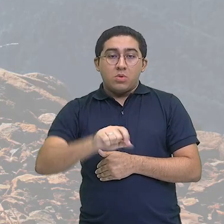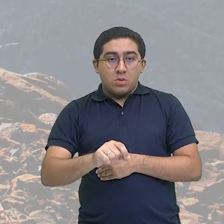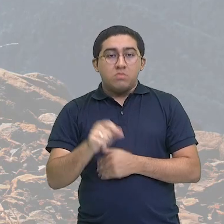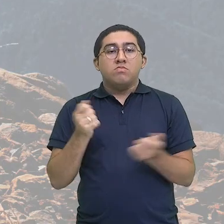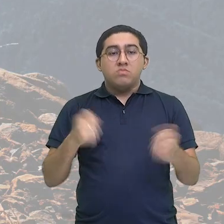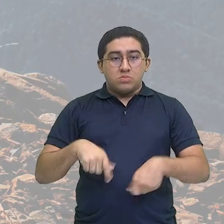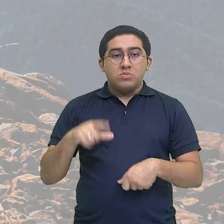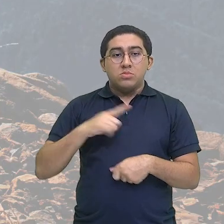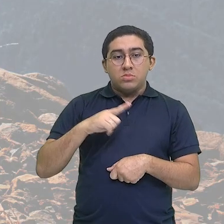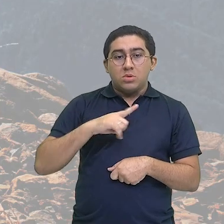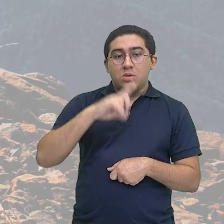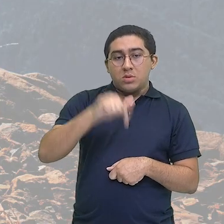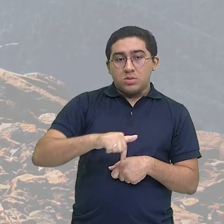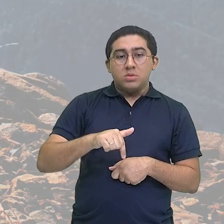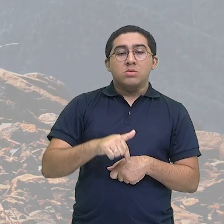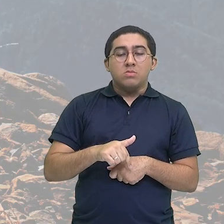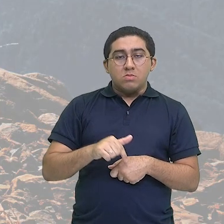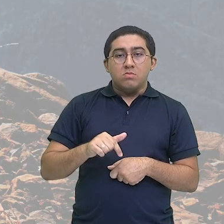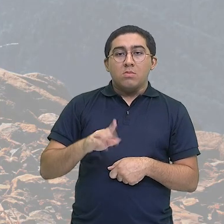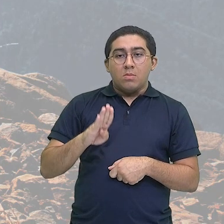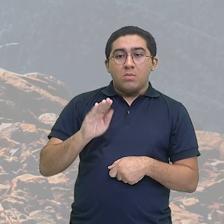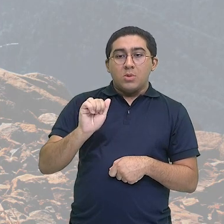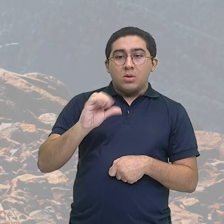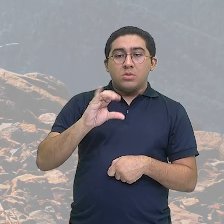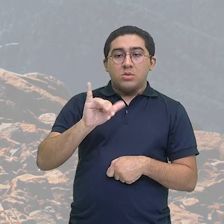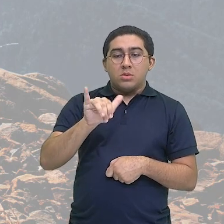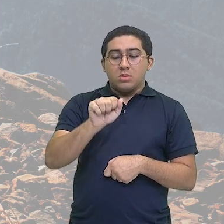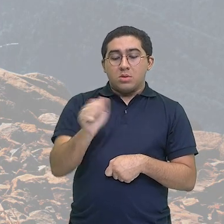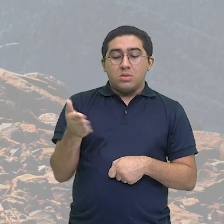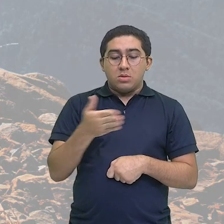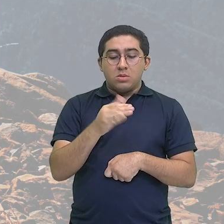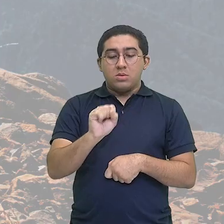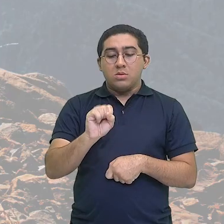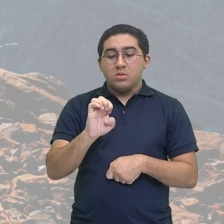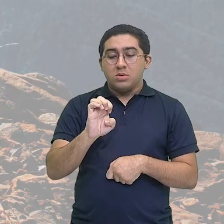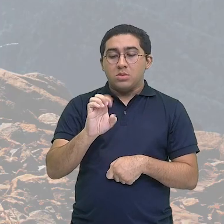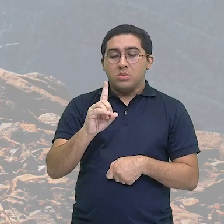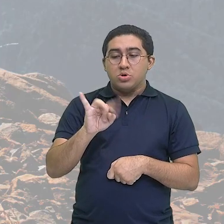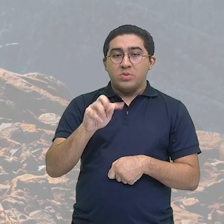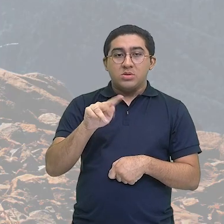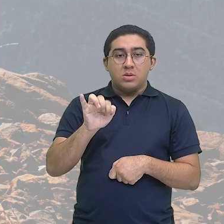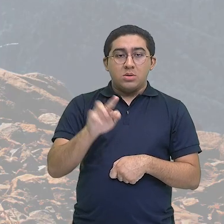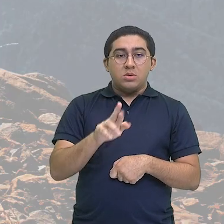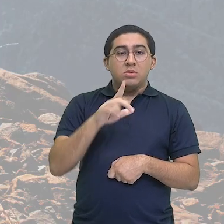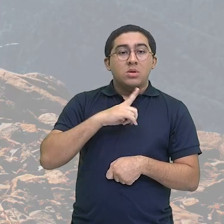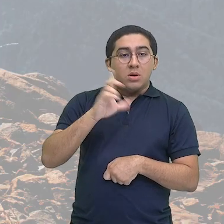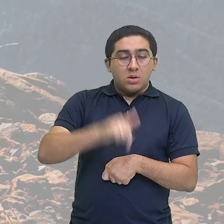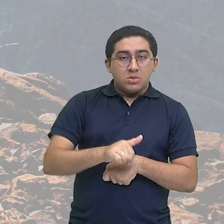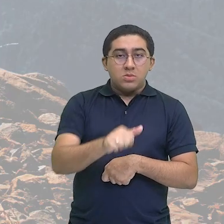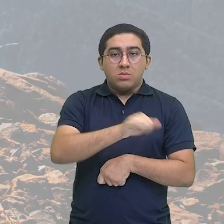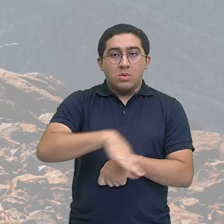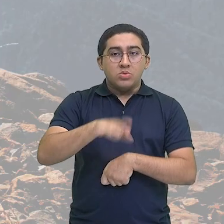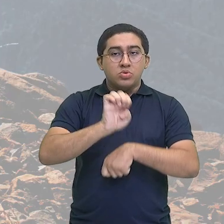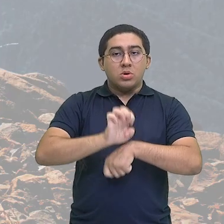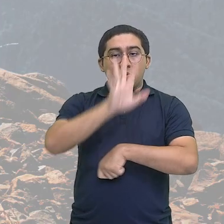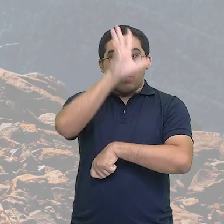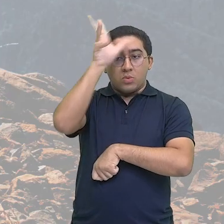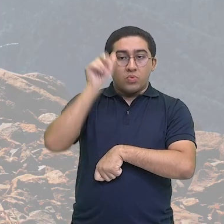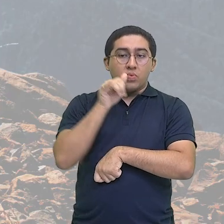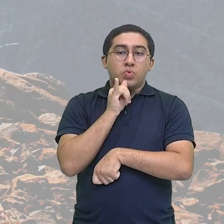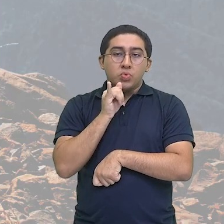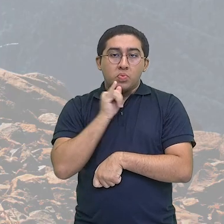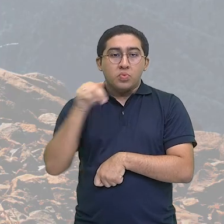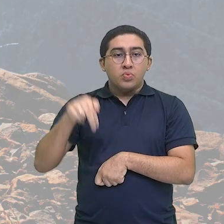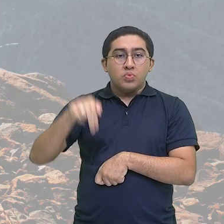presença de bacias sedimentares, né, onde tem ali a presença dessas reservas. O estado do Amazonas, por exemplo, na